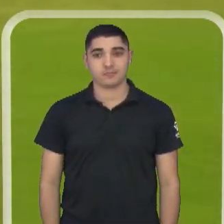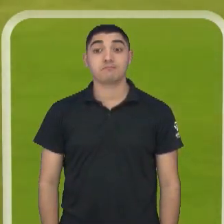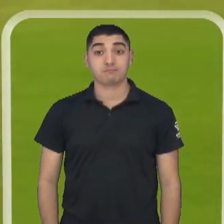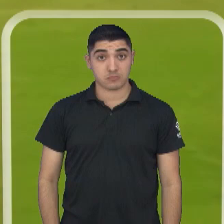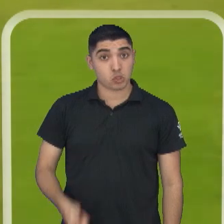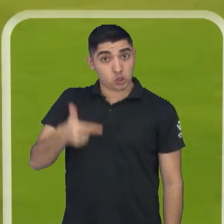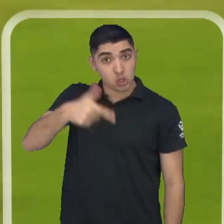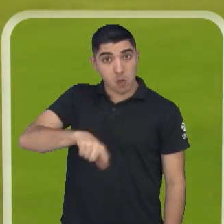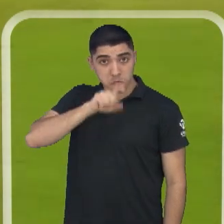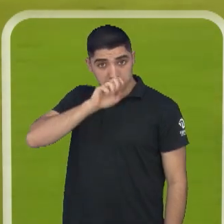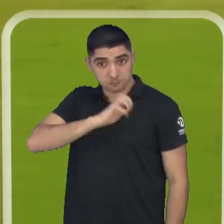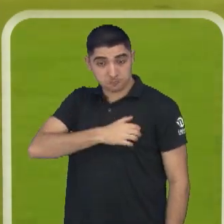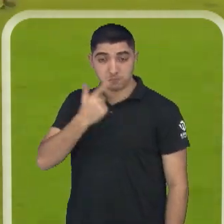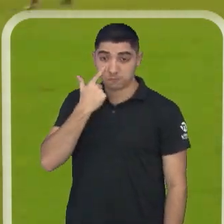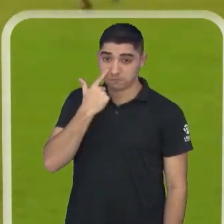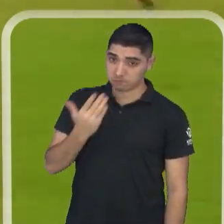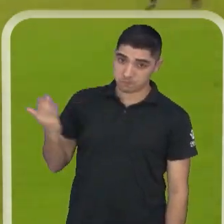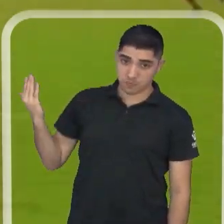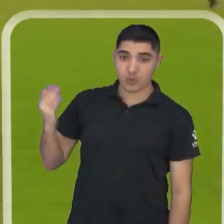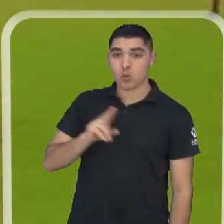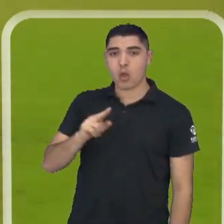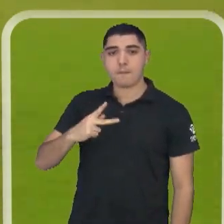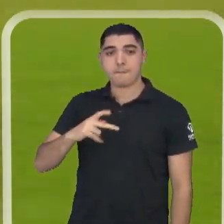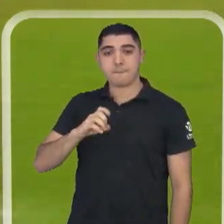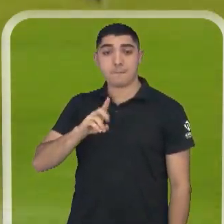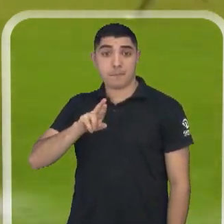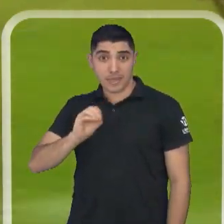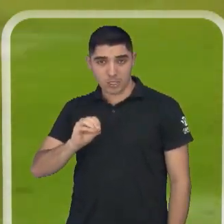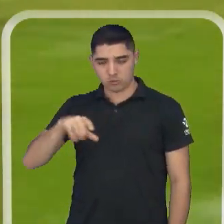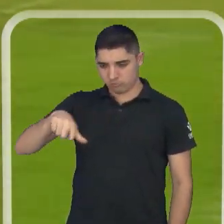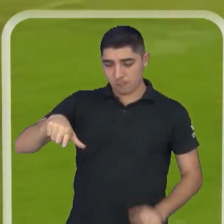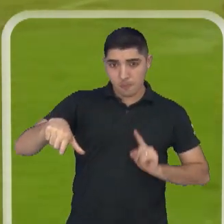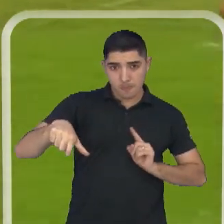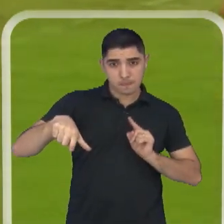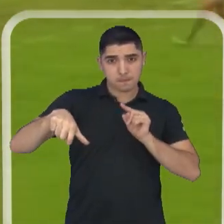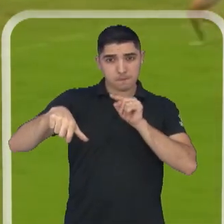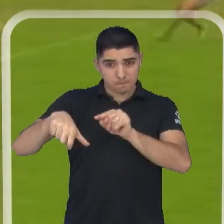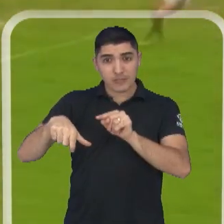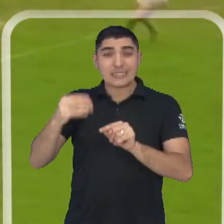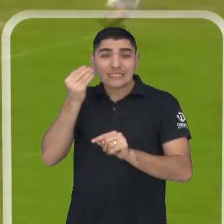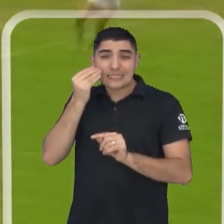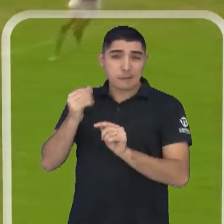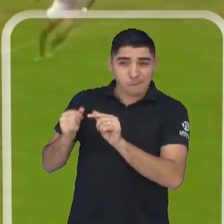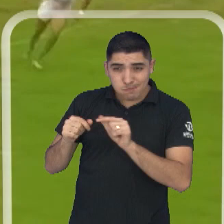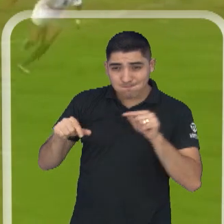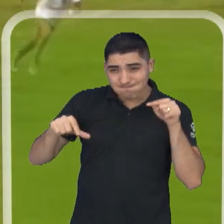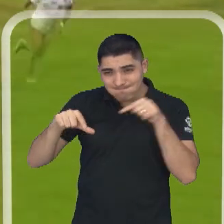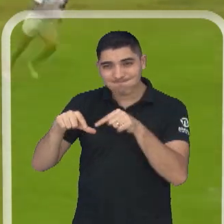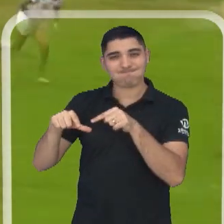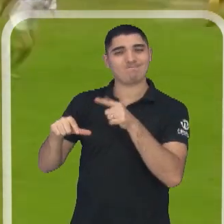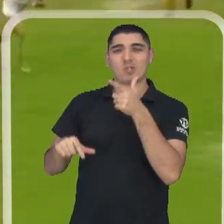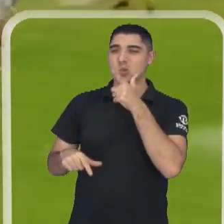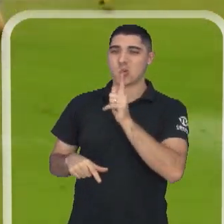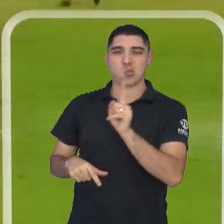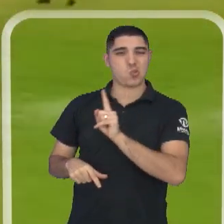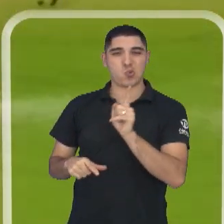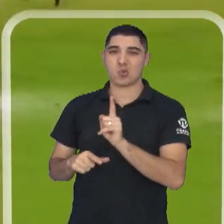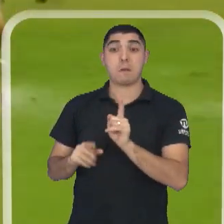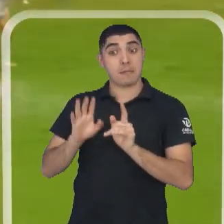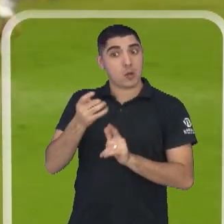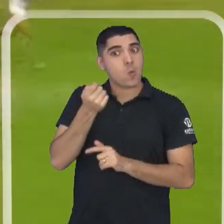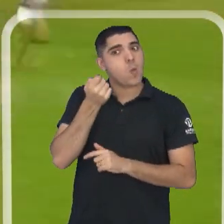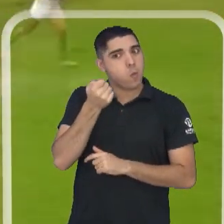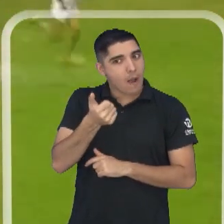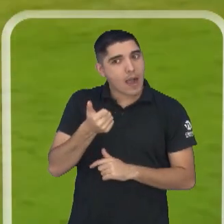Mas São José no ataque, Pedro Favela fez o levantamento para o pequenino Vicente, que não conseguiu o toque como queria, mas assustou o